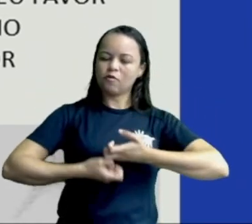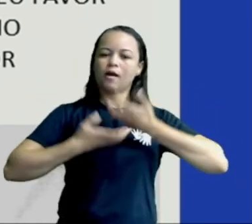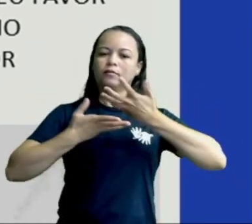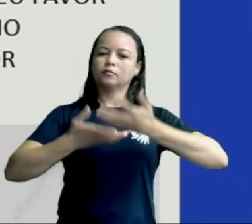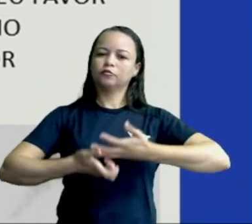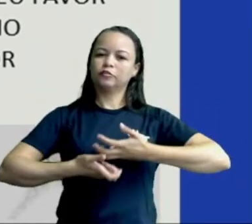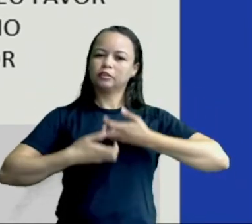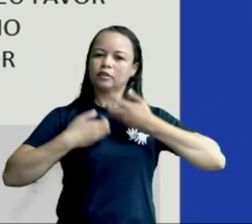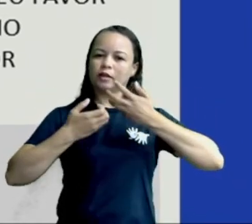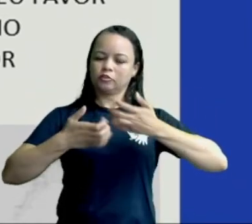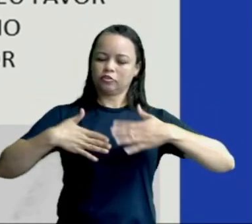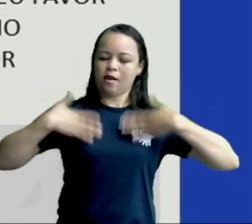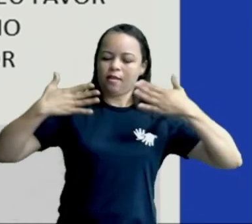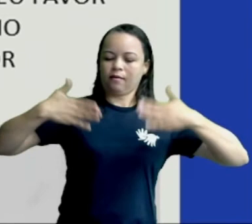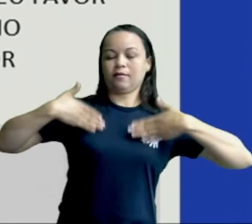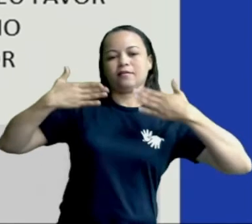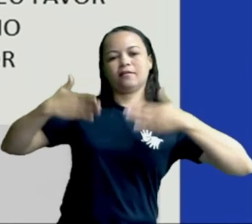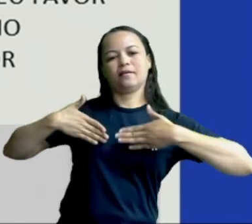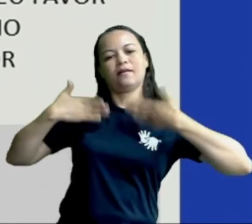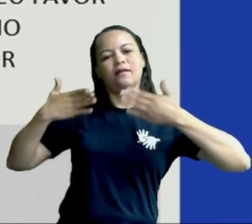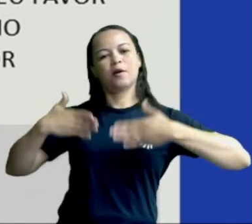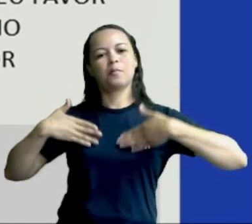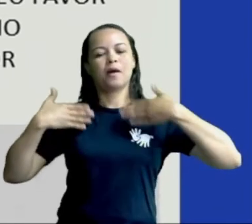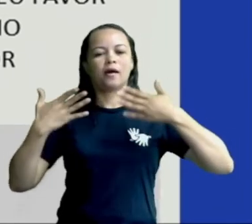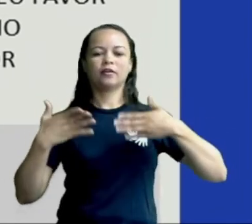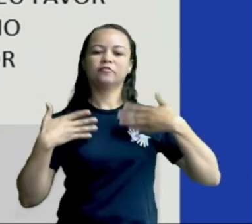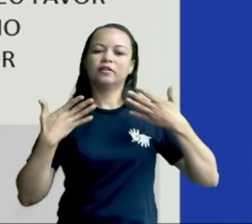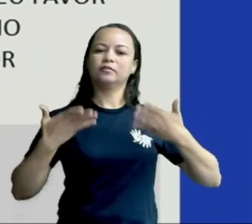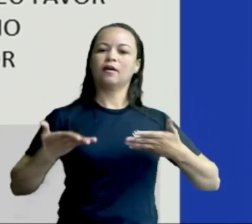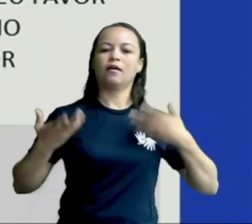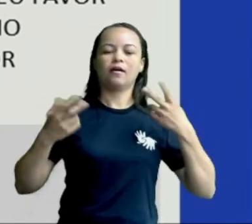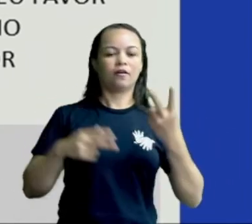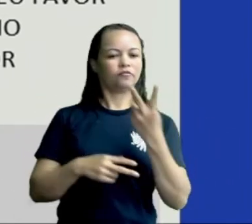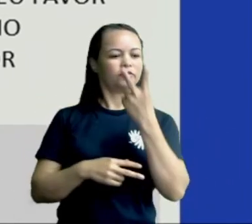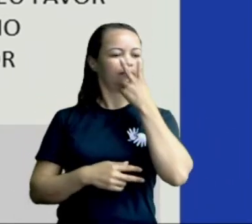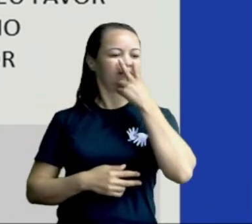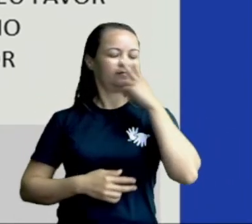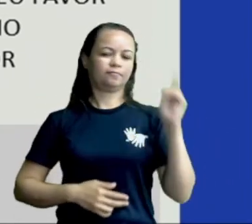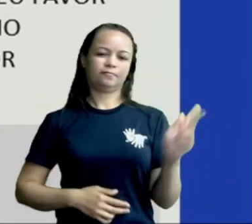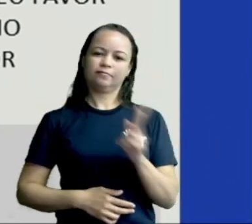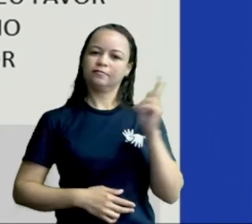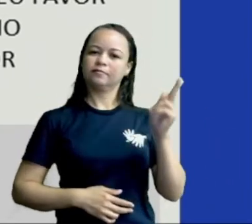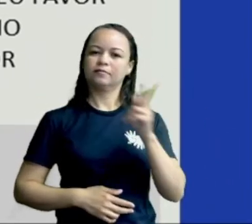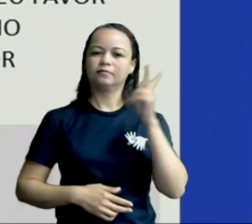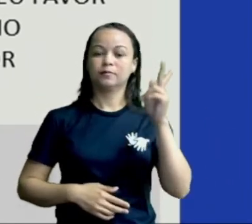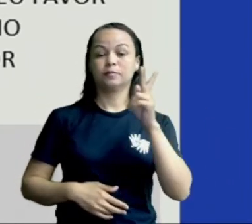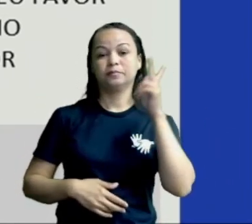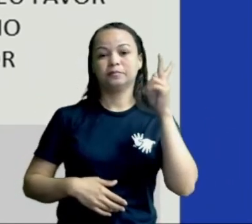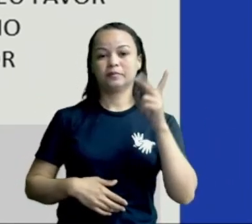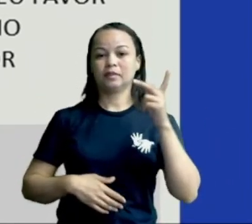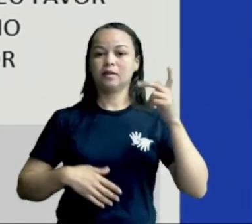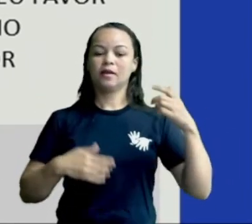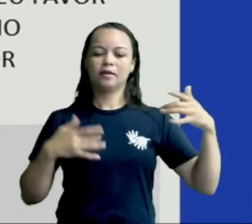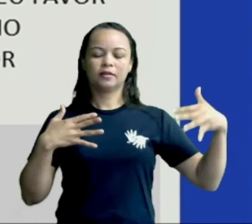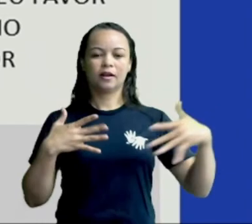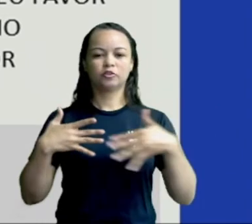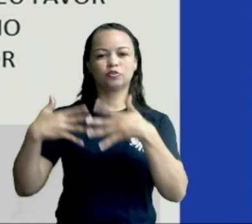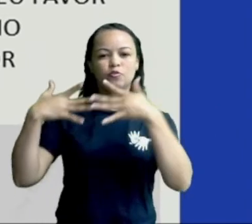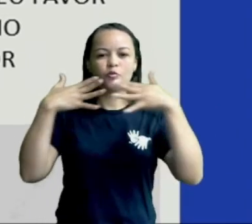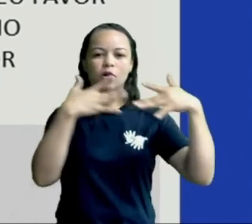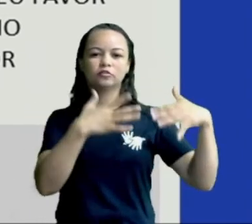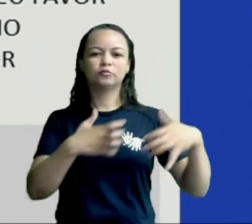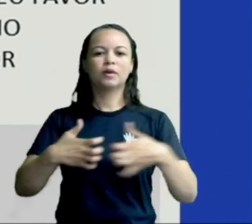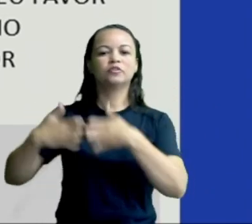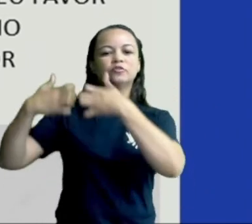vão levando braçadas de alegria para enfeitar vitória o teu valor. Entre